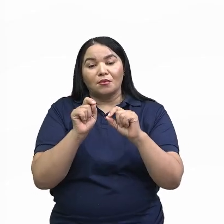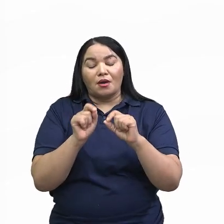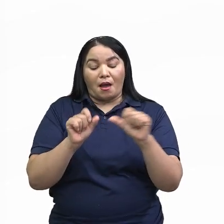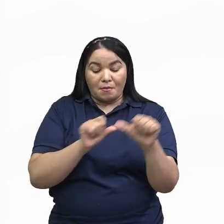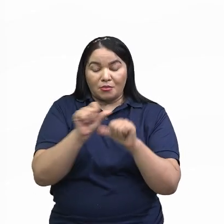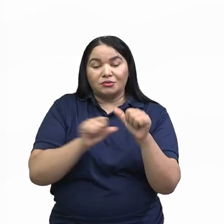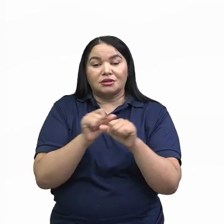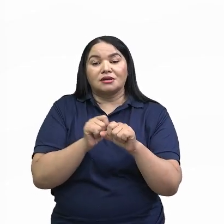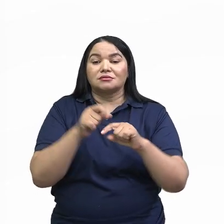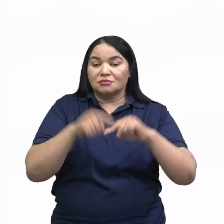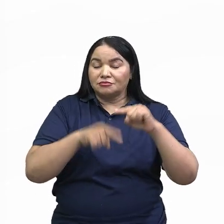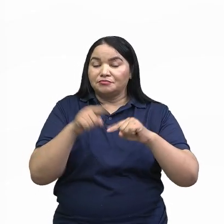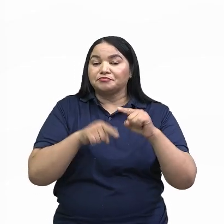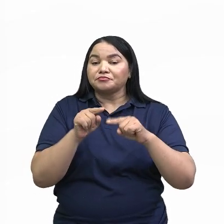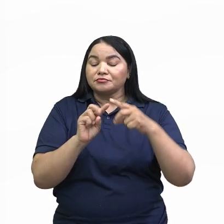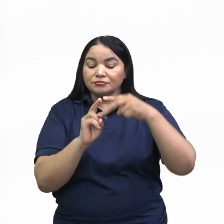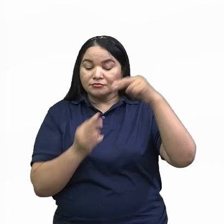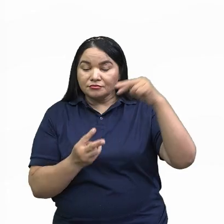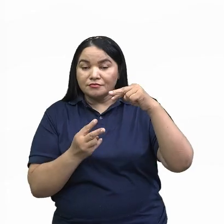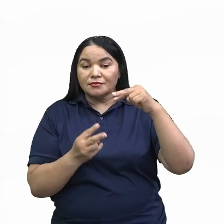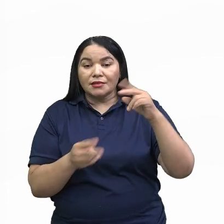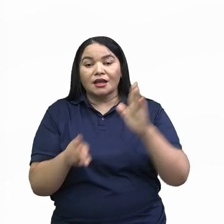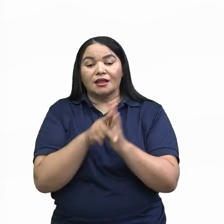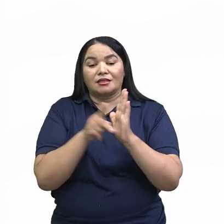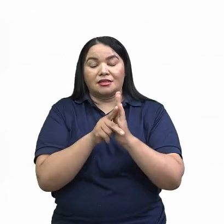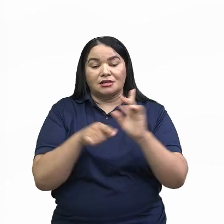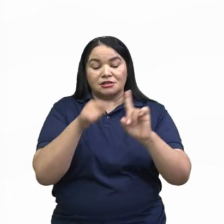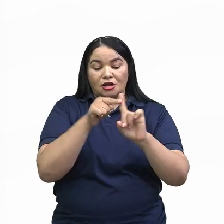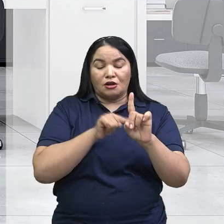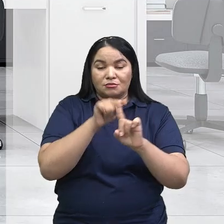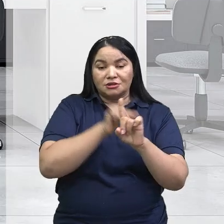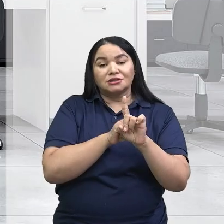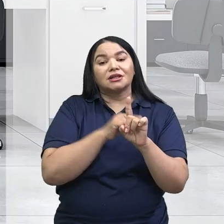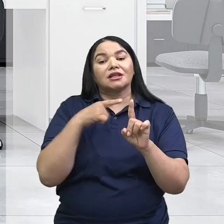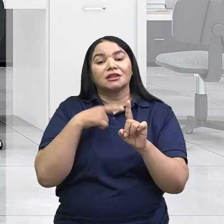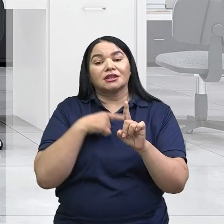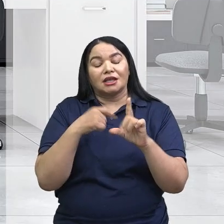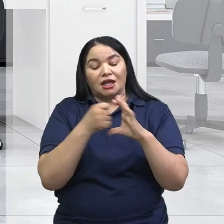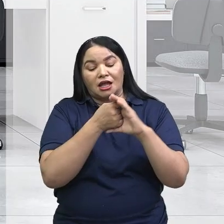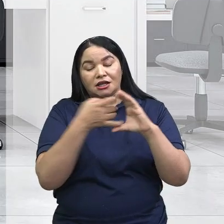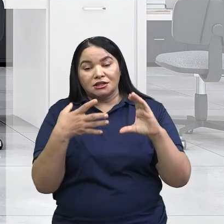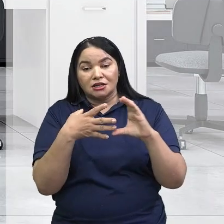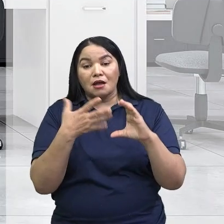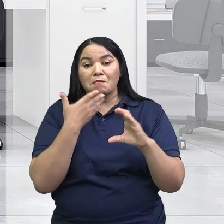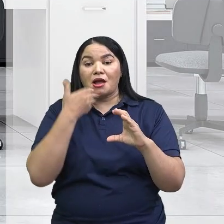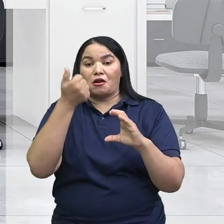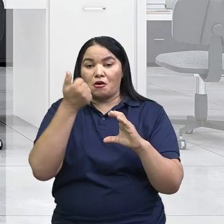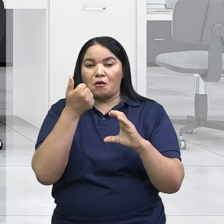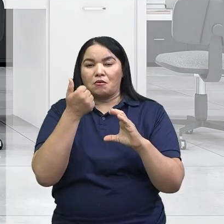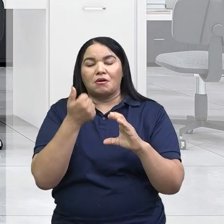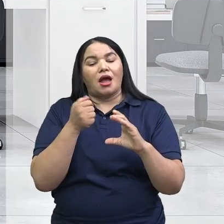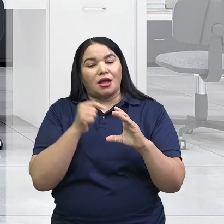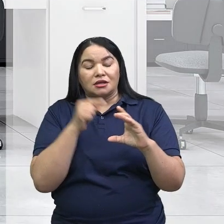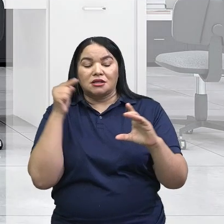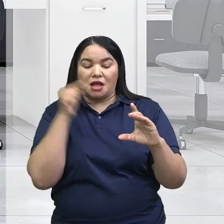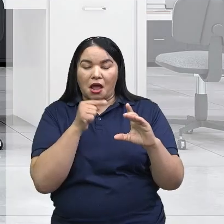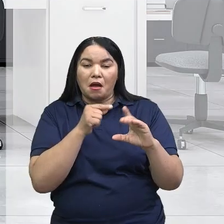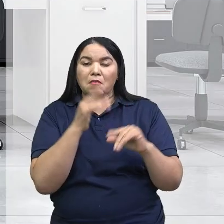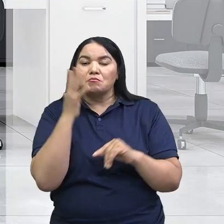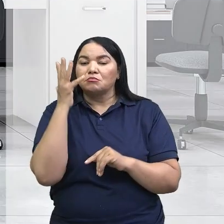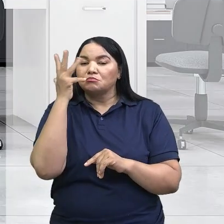material genético da banana para que ela pudesse, além de ter características melhores, né, ela poder